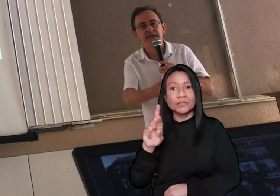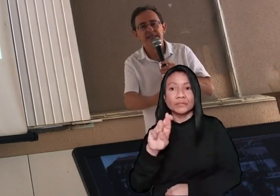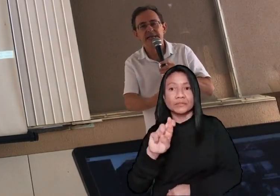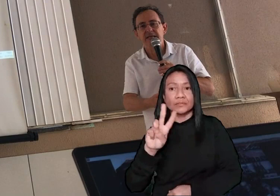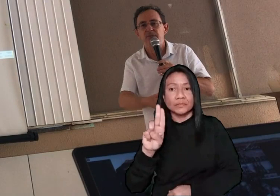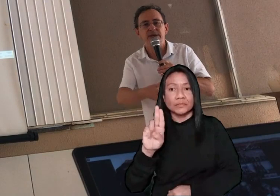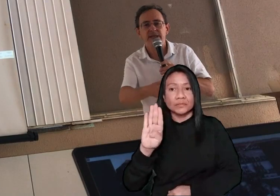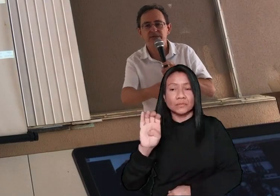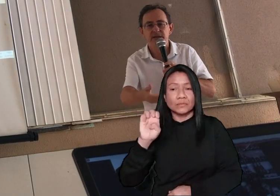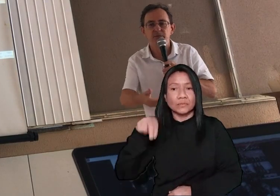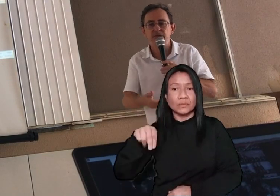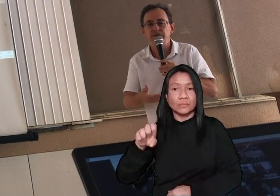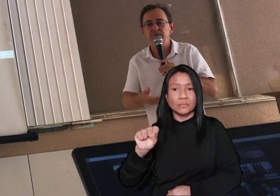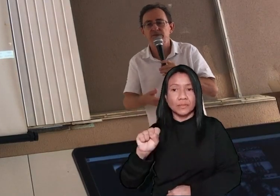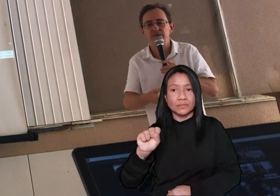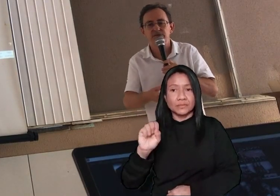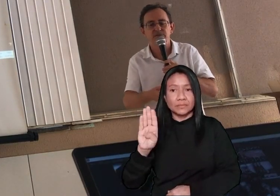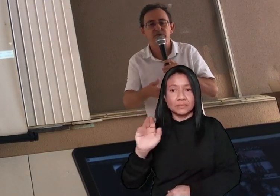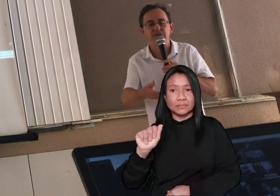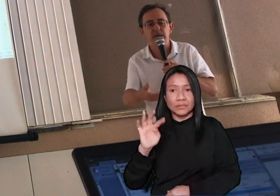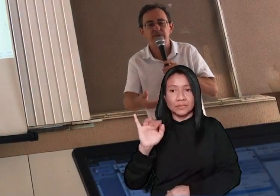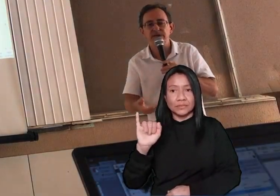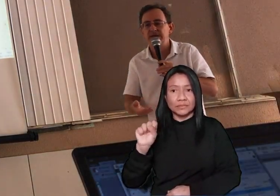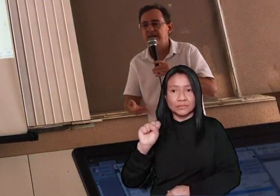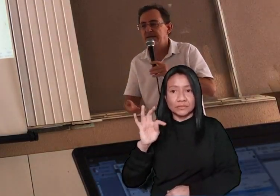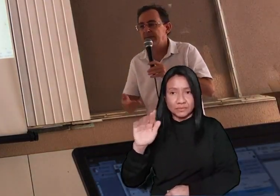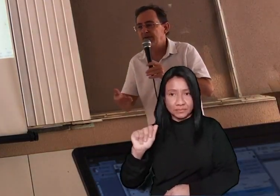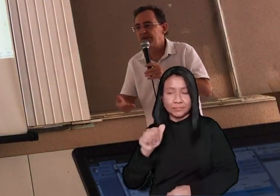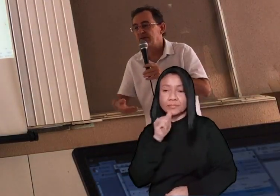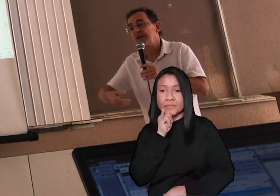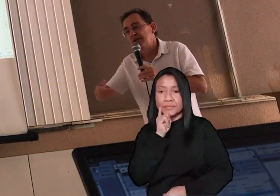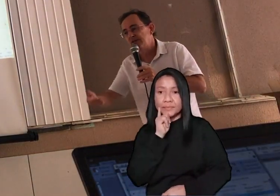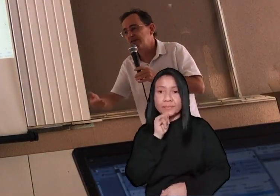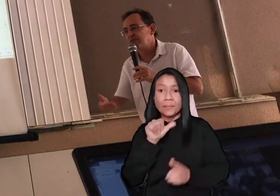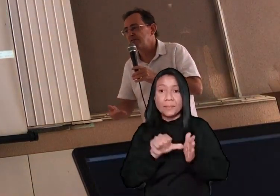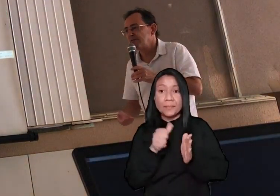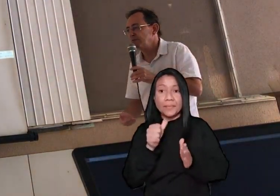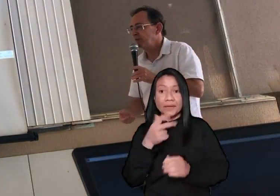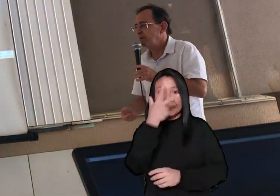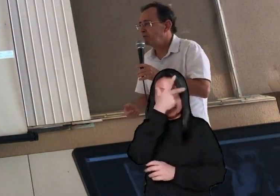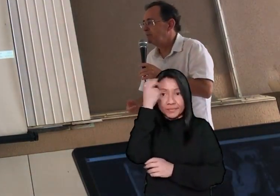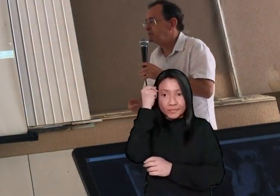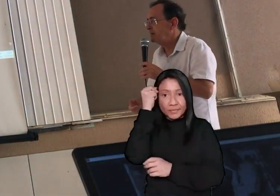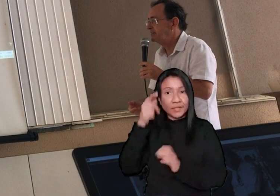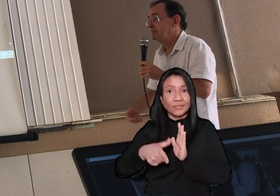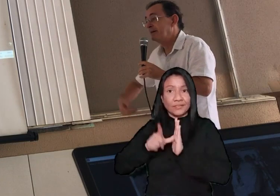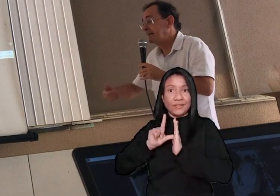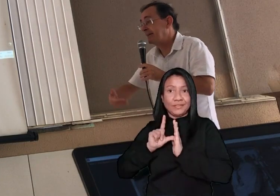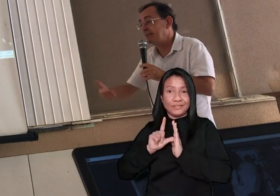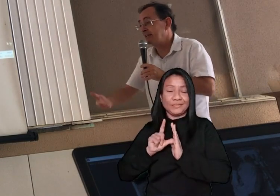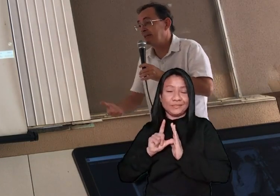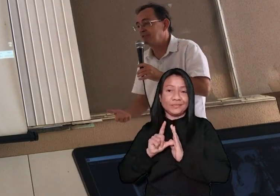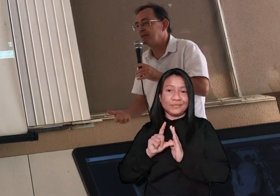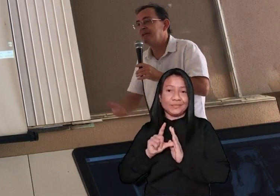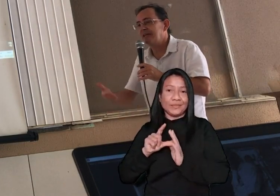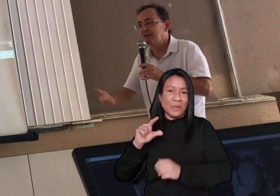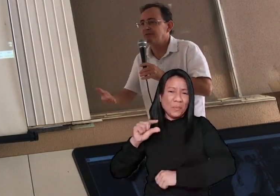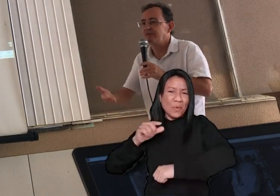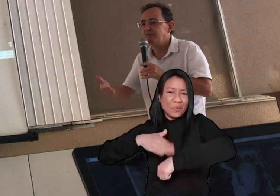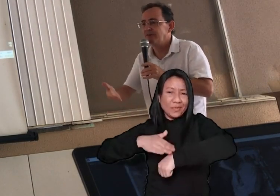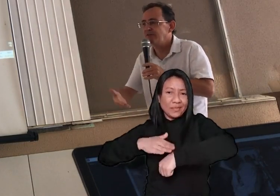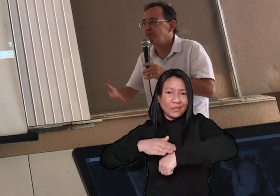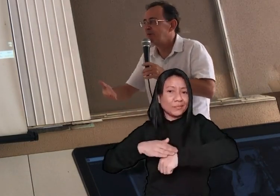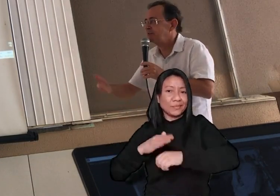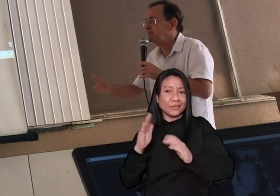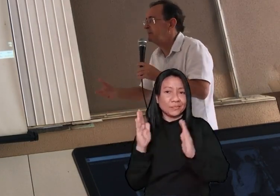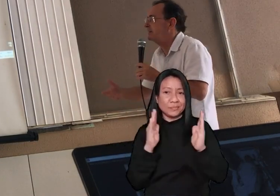foi Reci Elisela, embora tenha ficado pouco tempo na prefeitura. E o segundo, o Rubens Martins. Mas há quem diga que não,